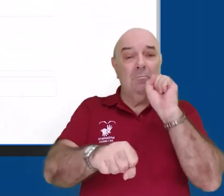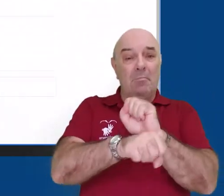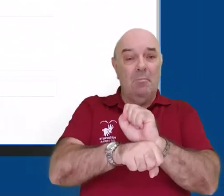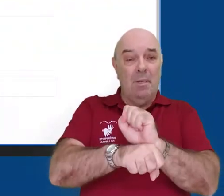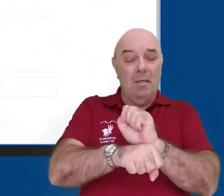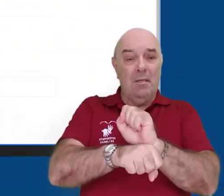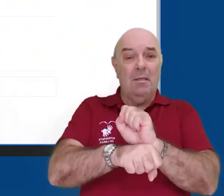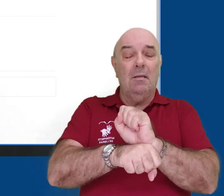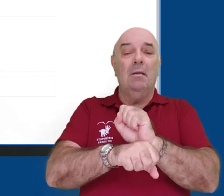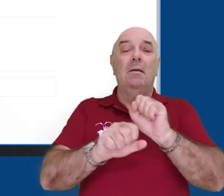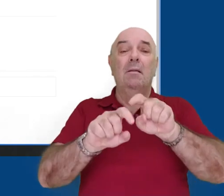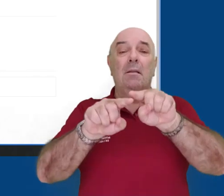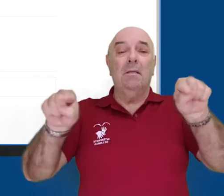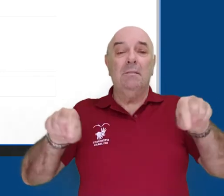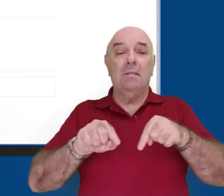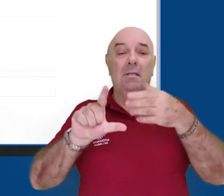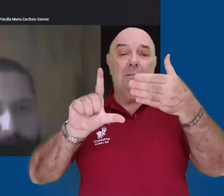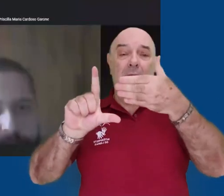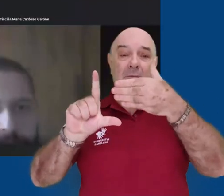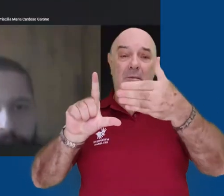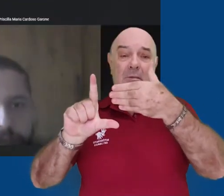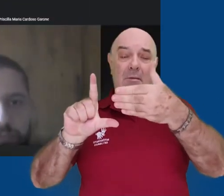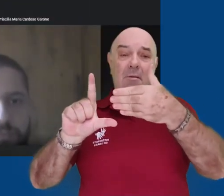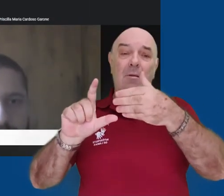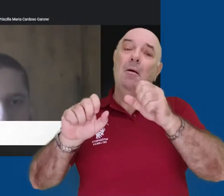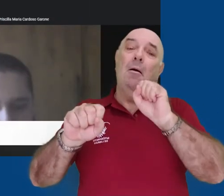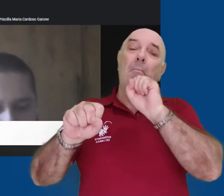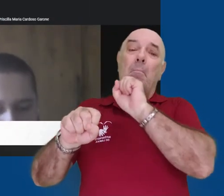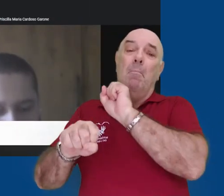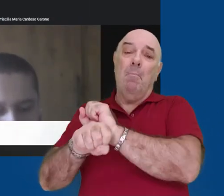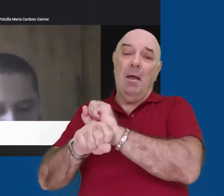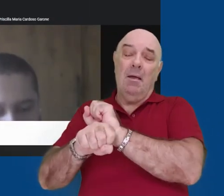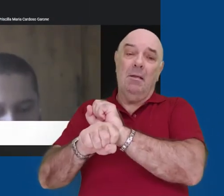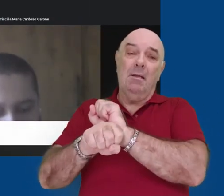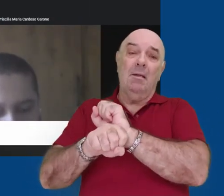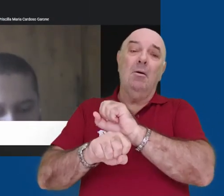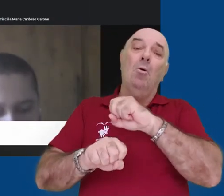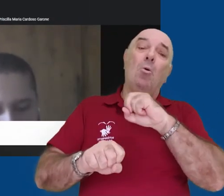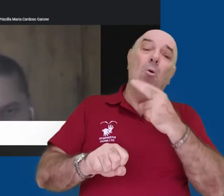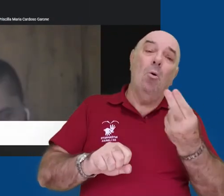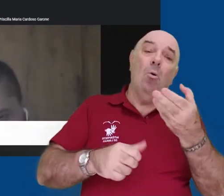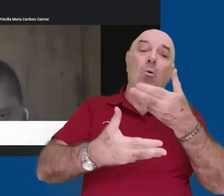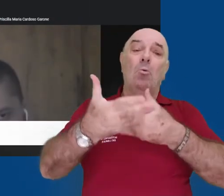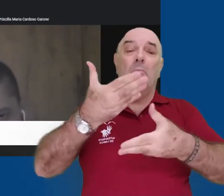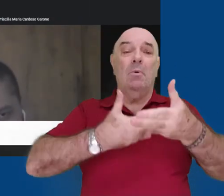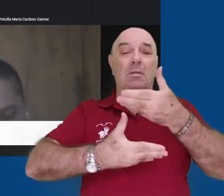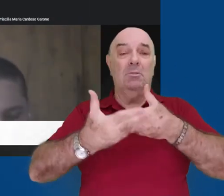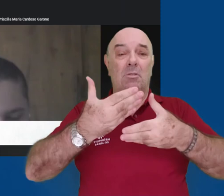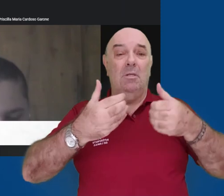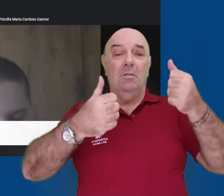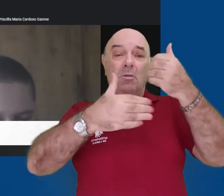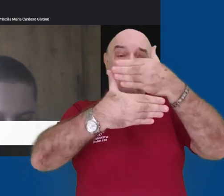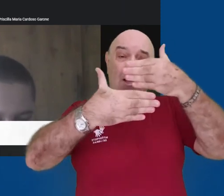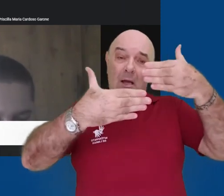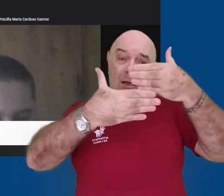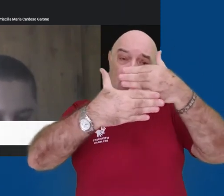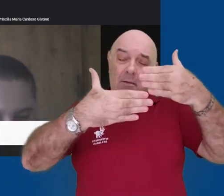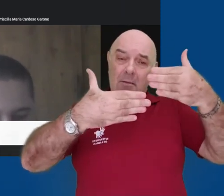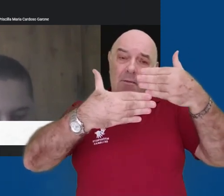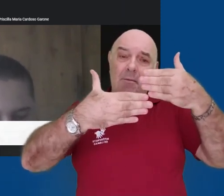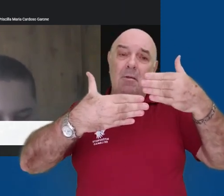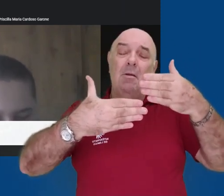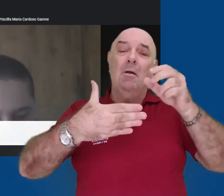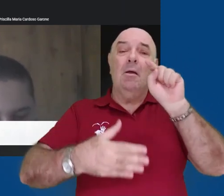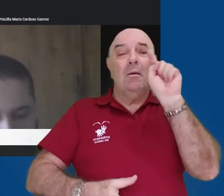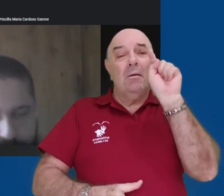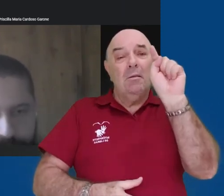apresentação, na nossa sala de videoconferência, podemos clicar em Parar a apresentação ou, no caso do compartilhamento de